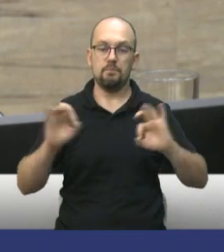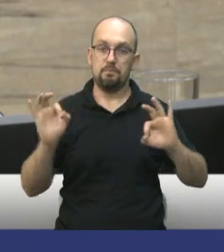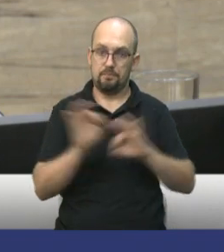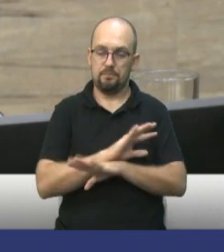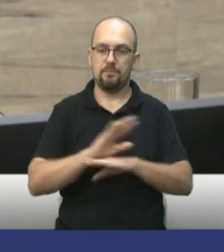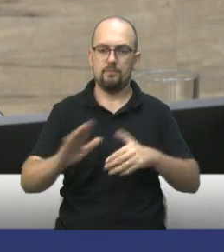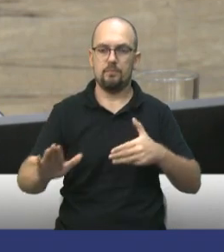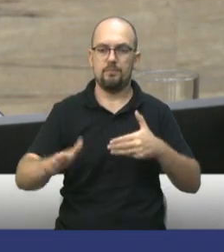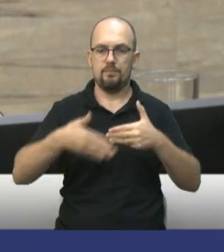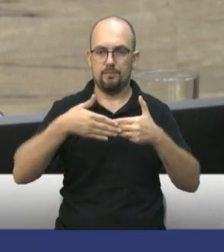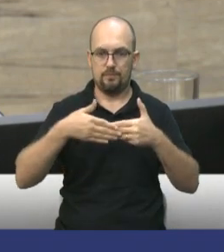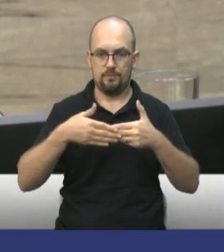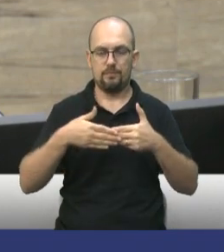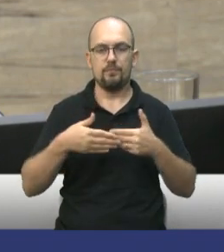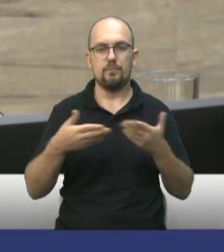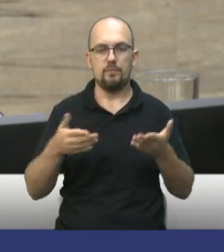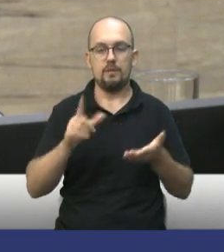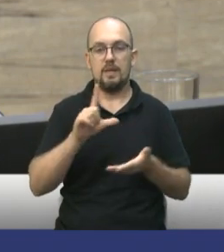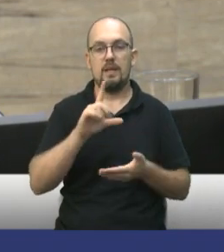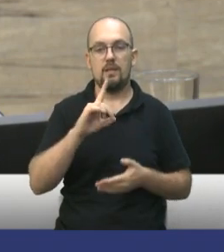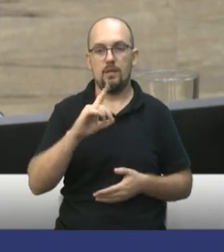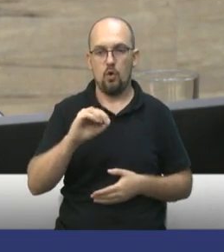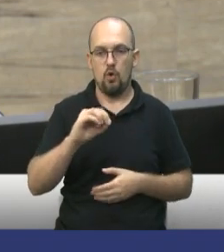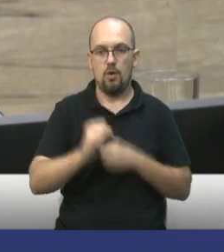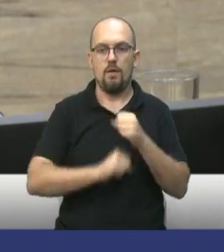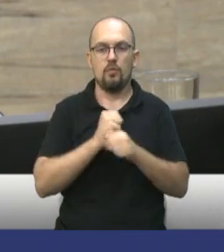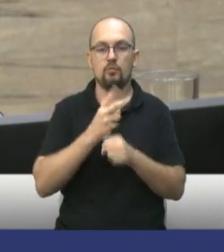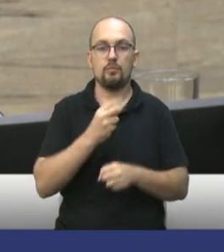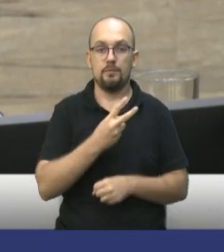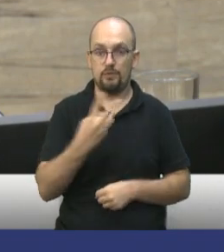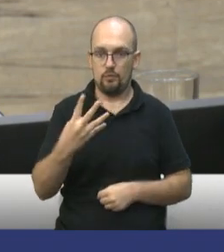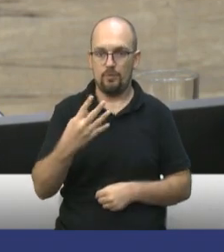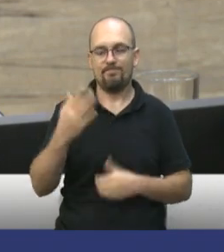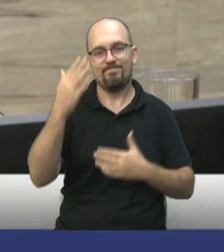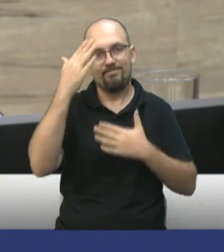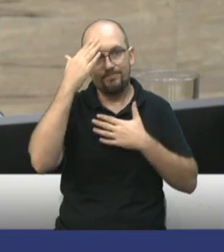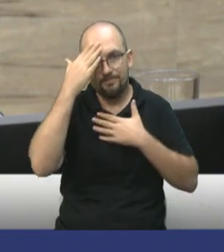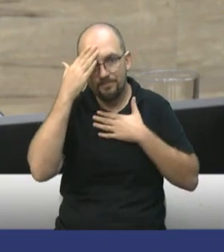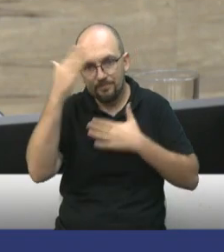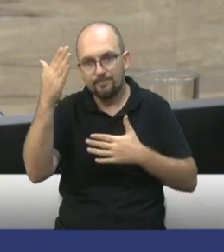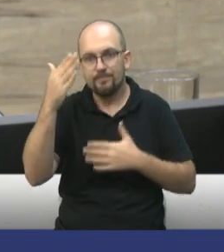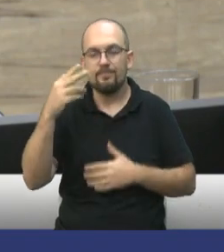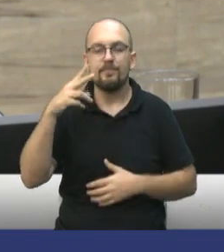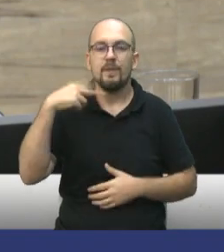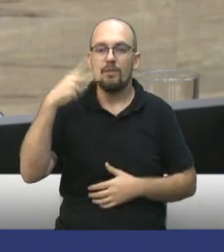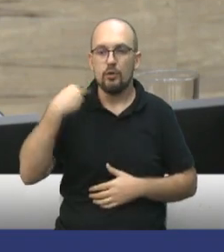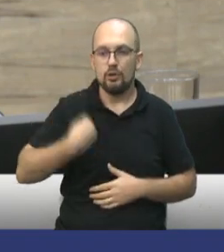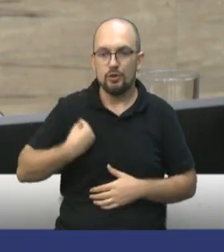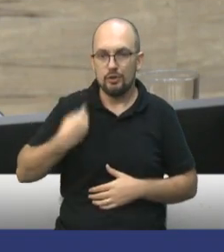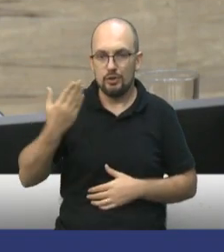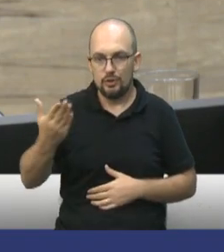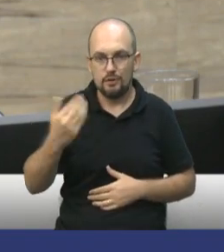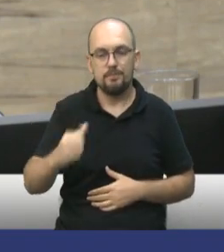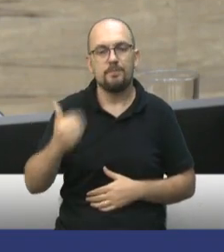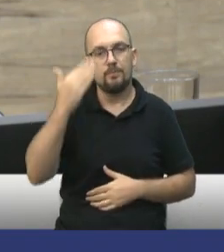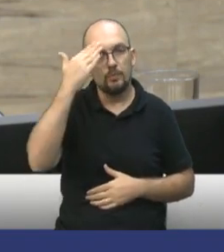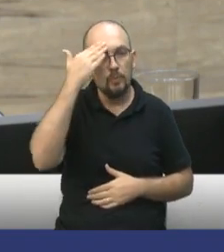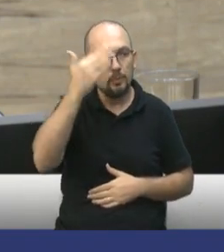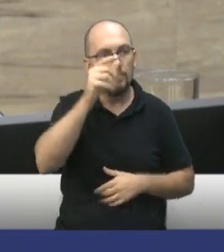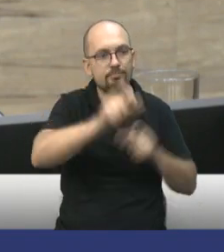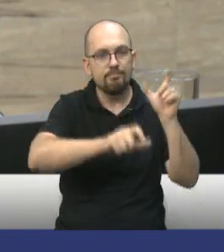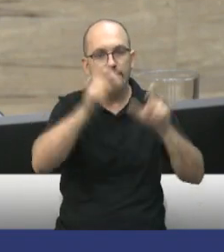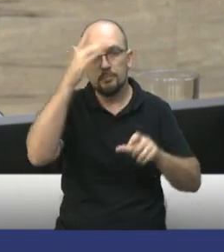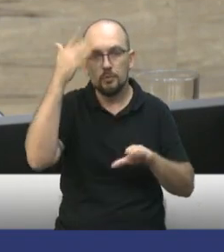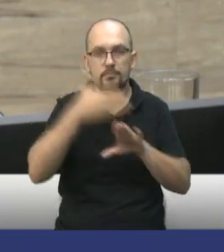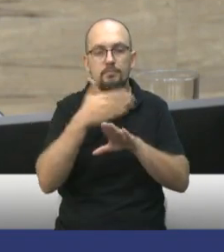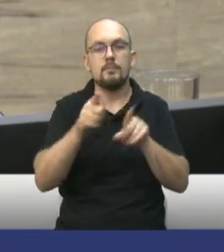nossa audiência pública da LDO para o ano de 2024. A gente agradece ao vereador presente, a todos os munícipes e